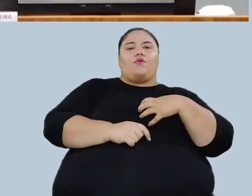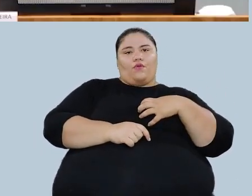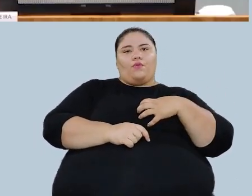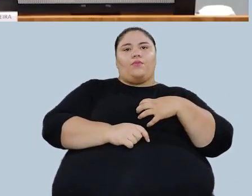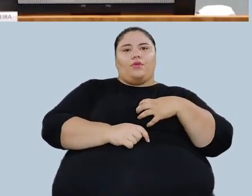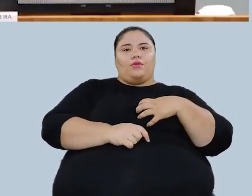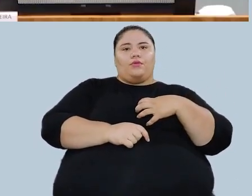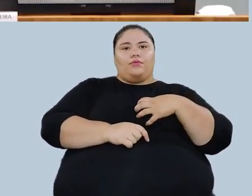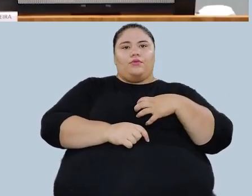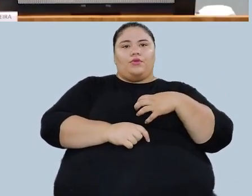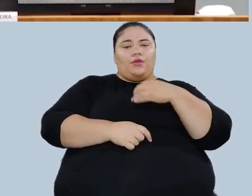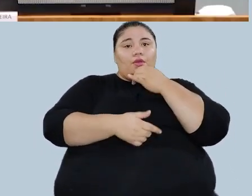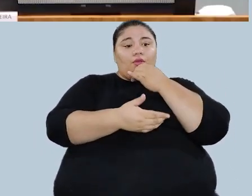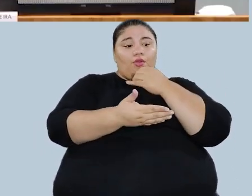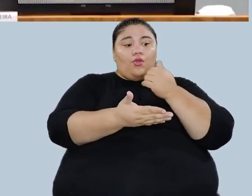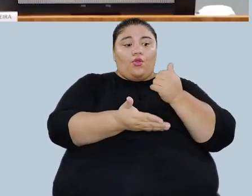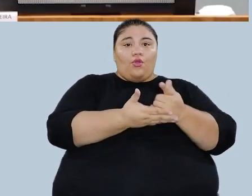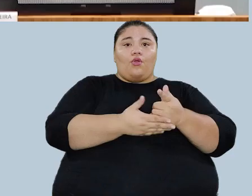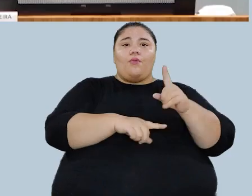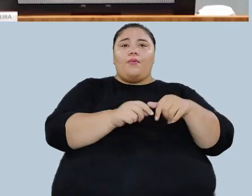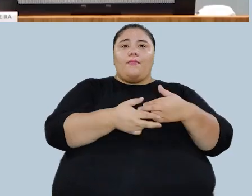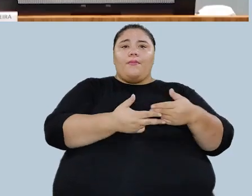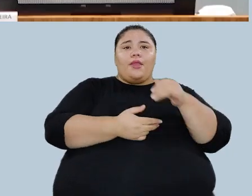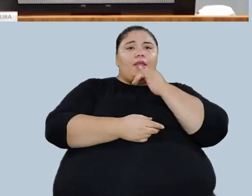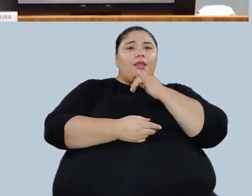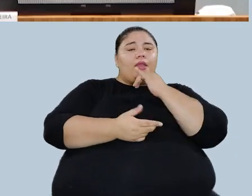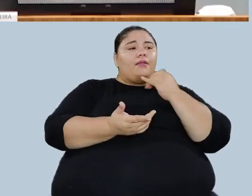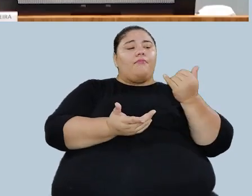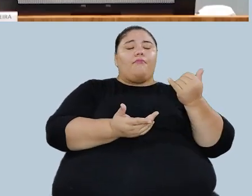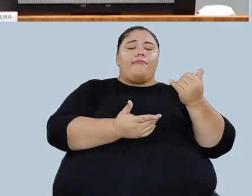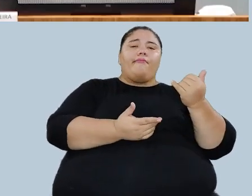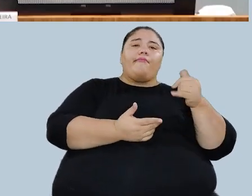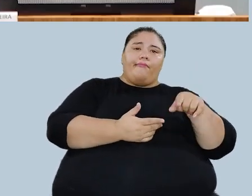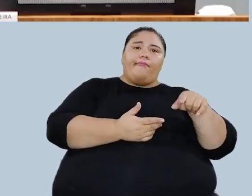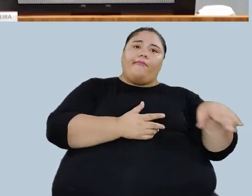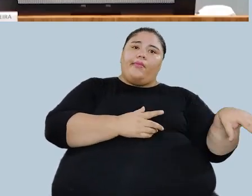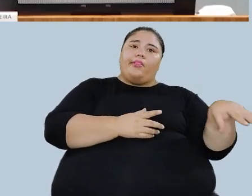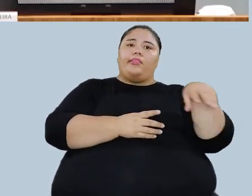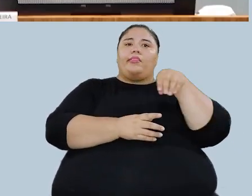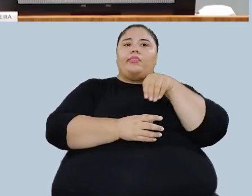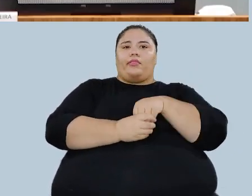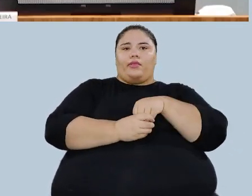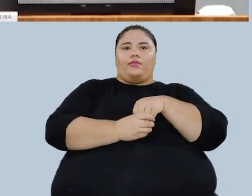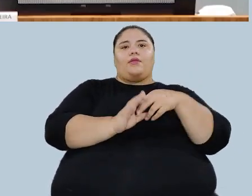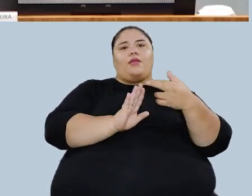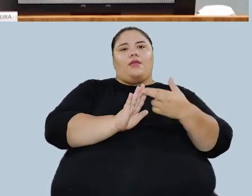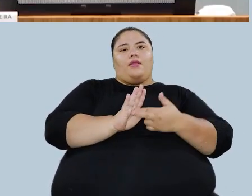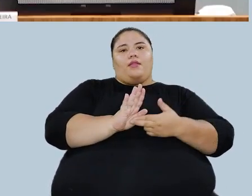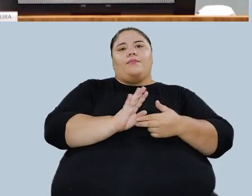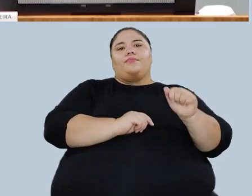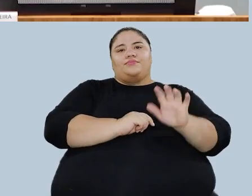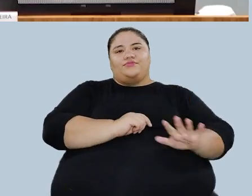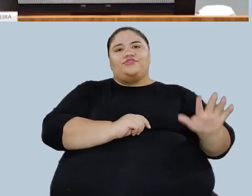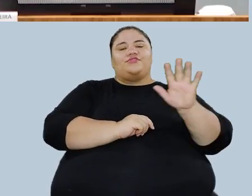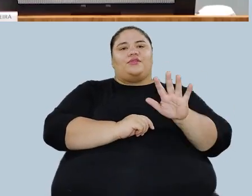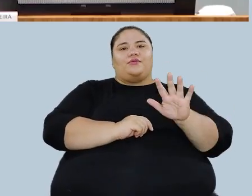de compras de bens ou de propriedades, etc., isso estará dentro do regime geral. Isso